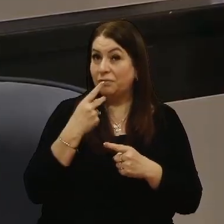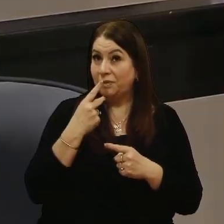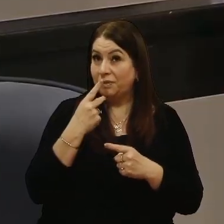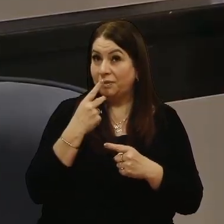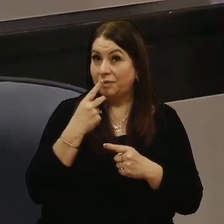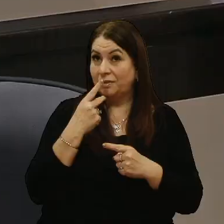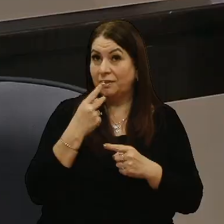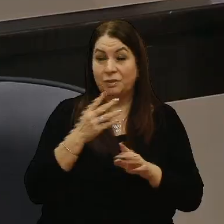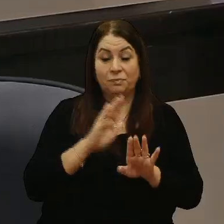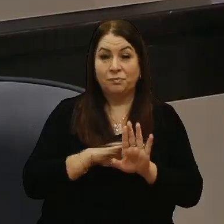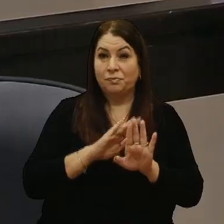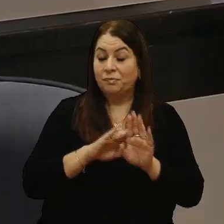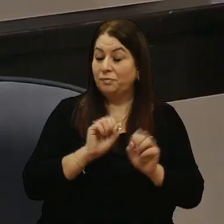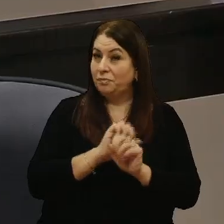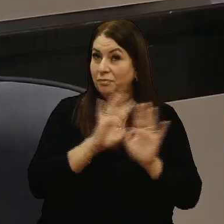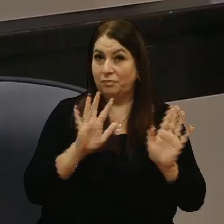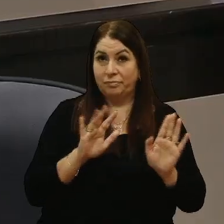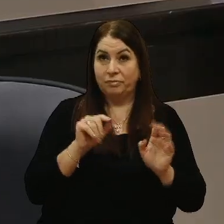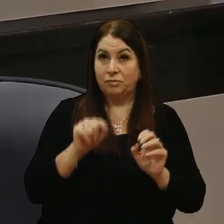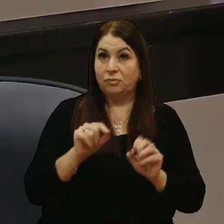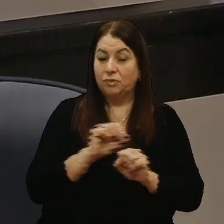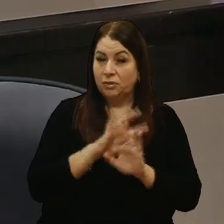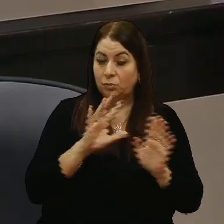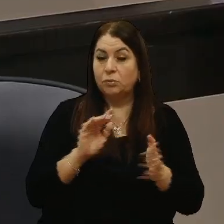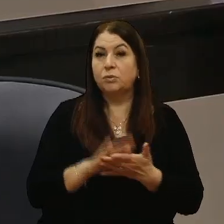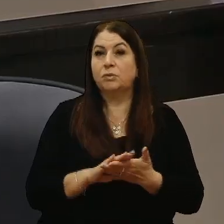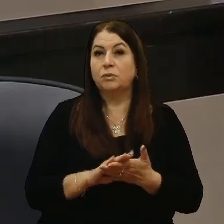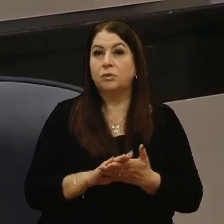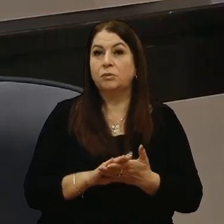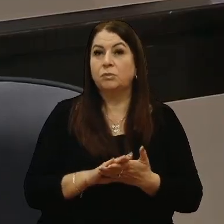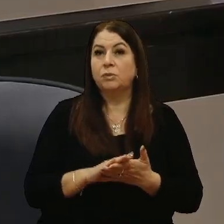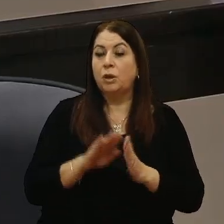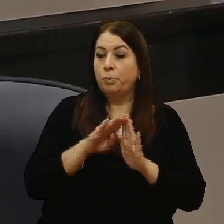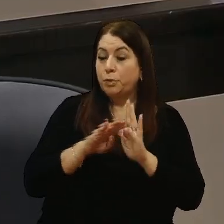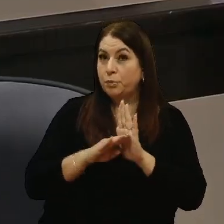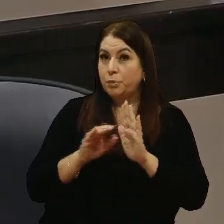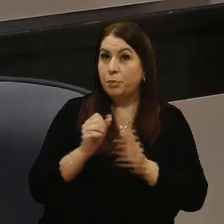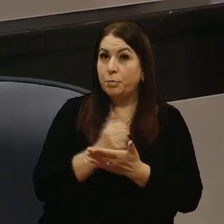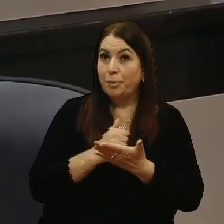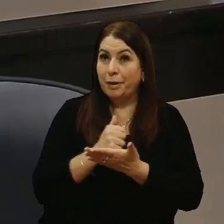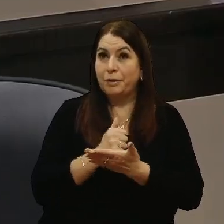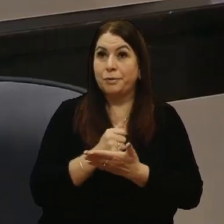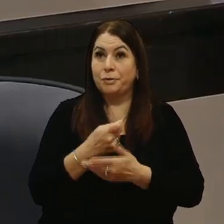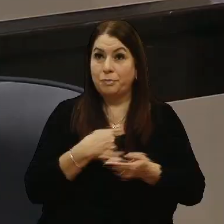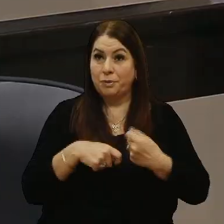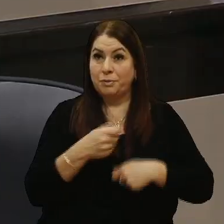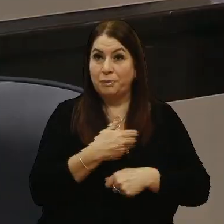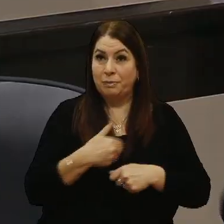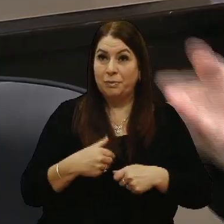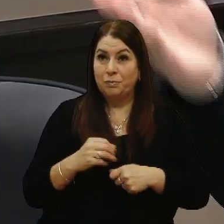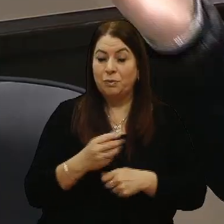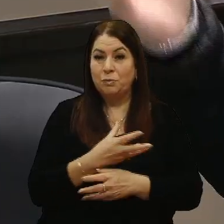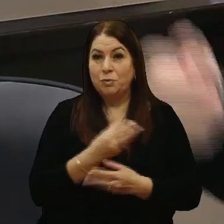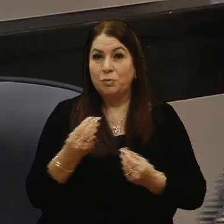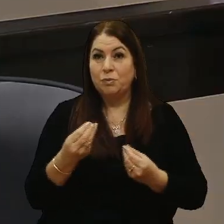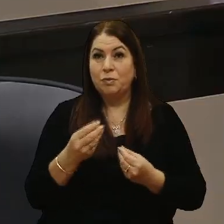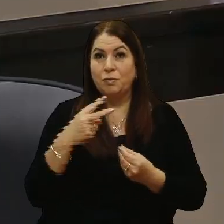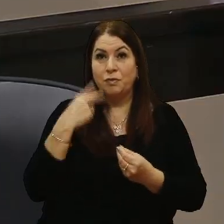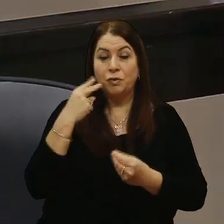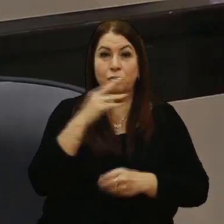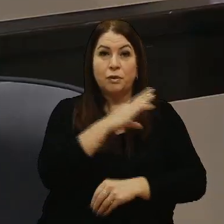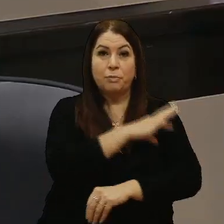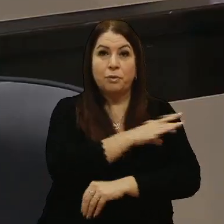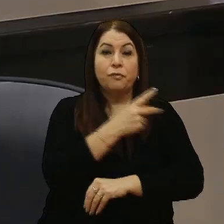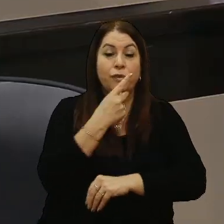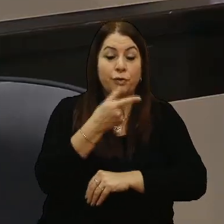de ideologia a transparência, né? A transparência eu acho que é um princípio básico da administração pública, como tantos outros que o vereador Capitão falou mais